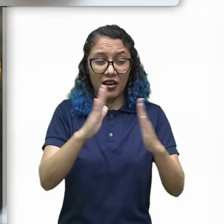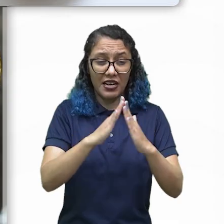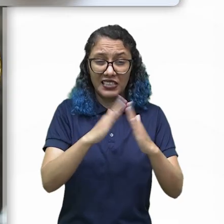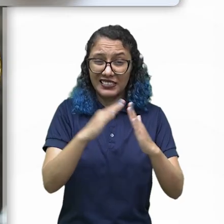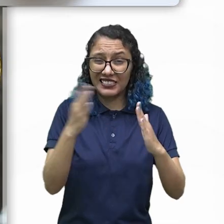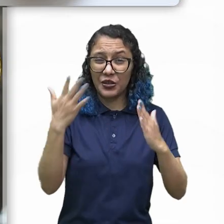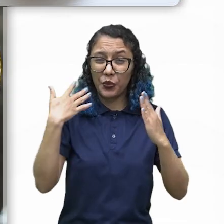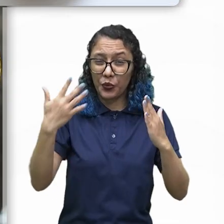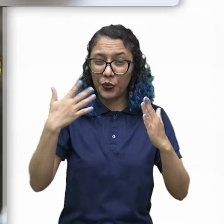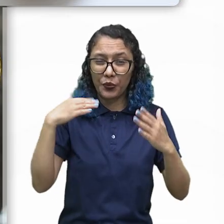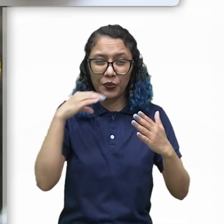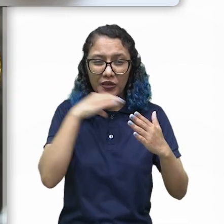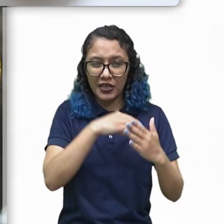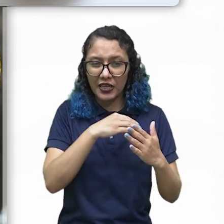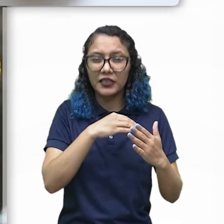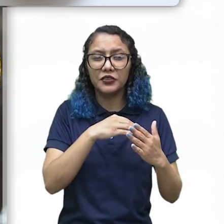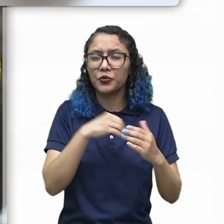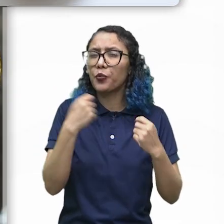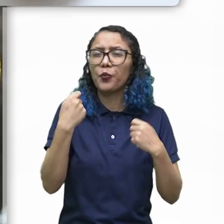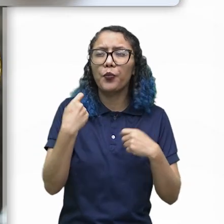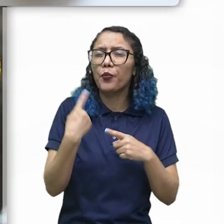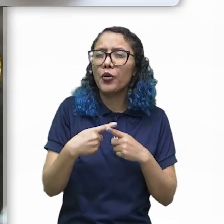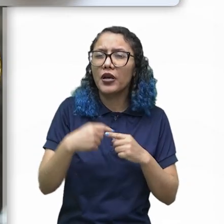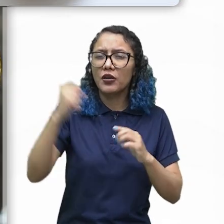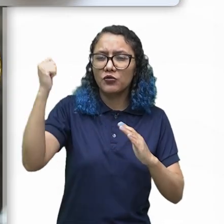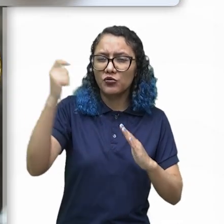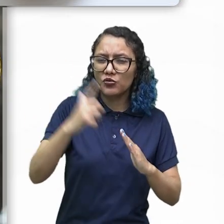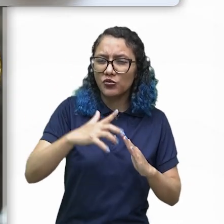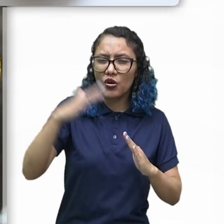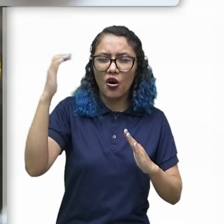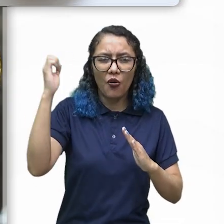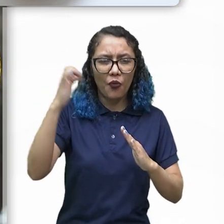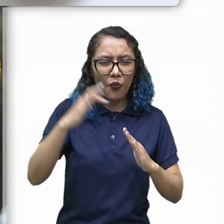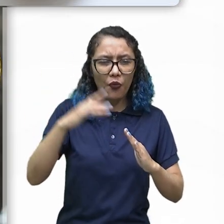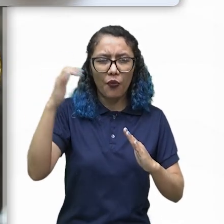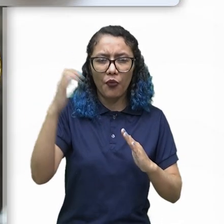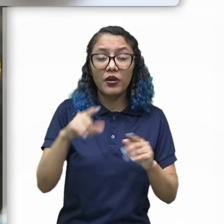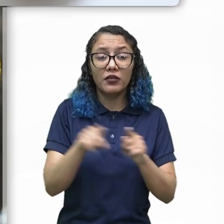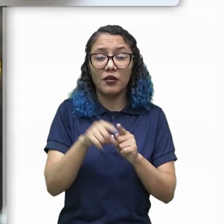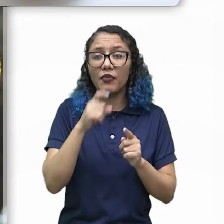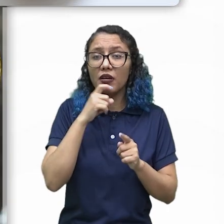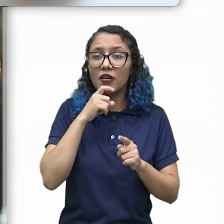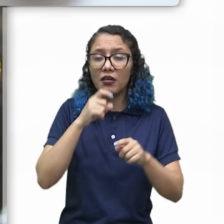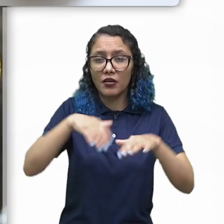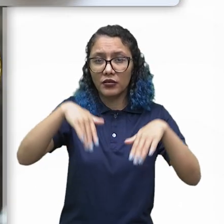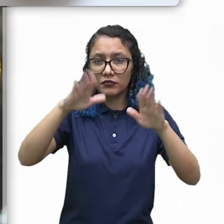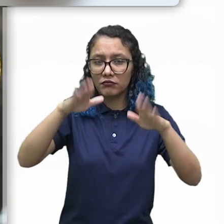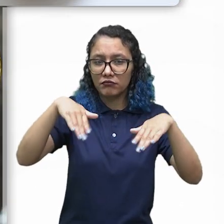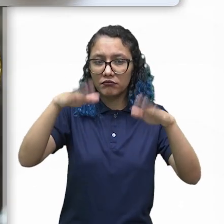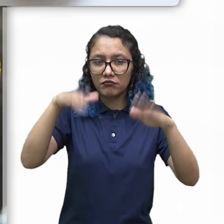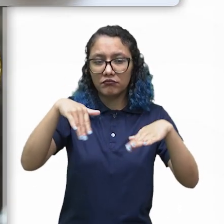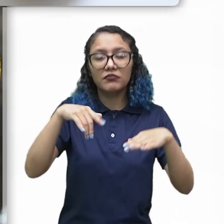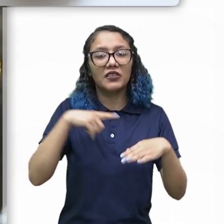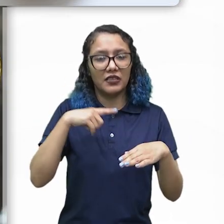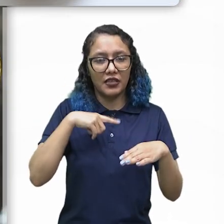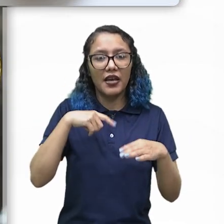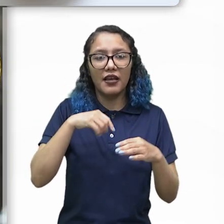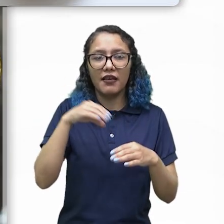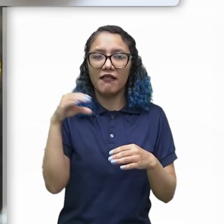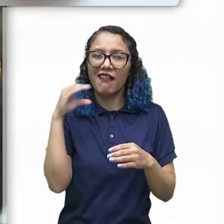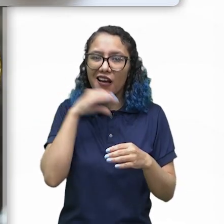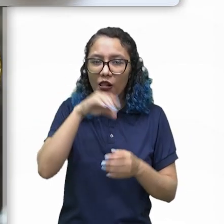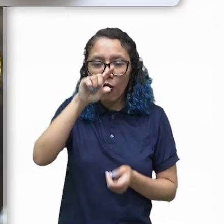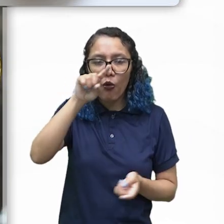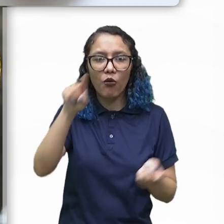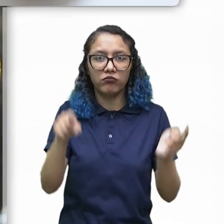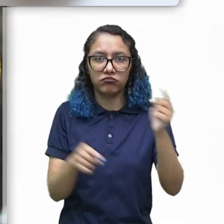devido à radiação solar e o ar-condicionado e troca de calor com o ambiente, por exemplo. Né? Todos aí chegam